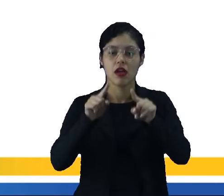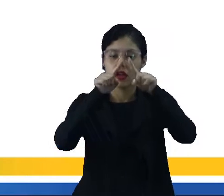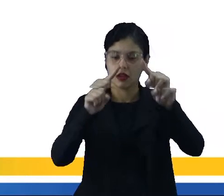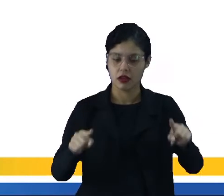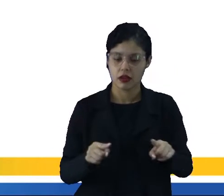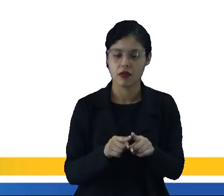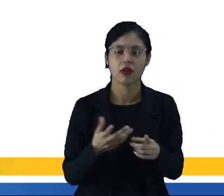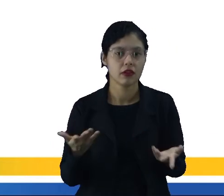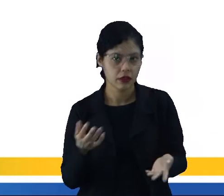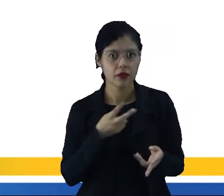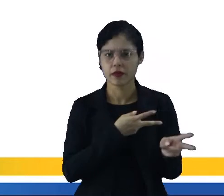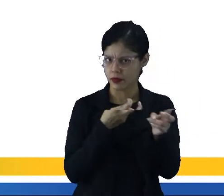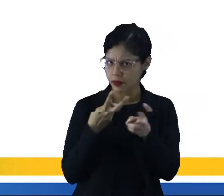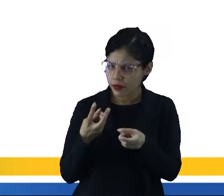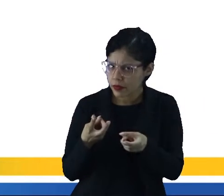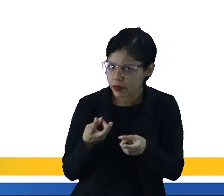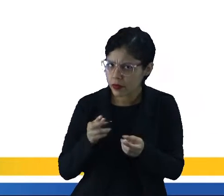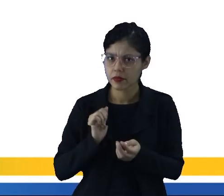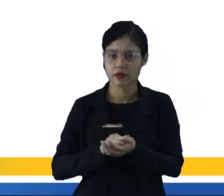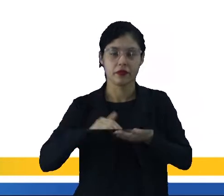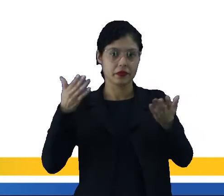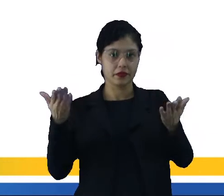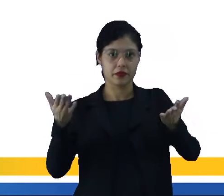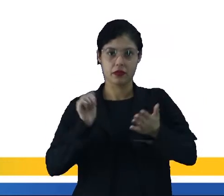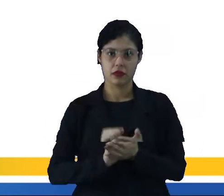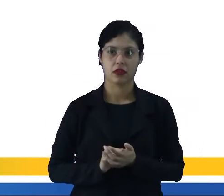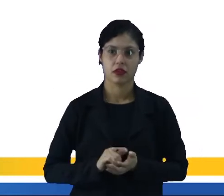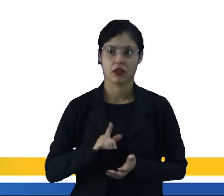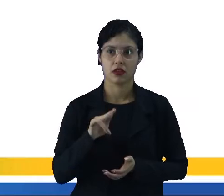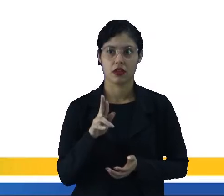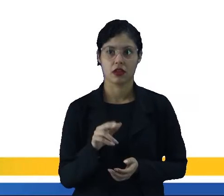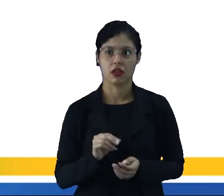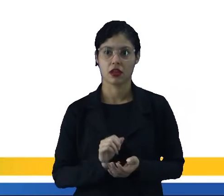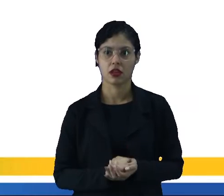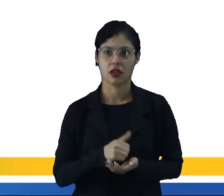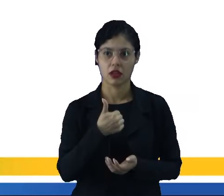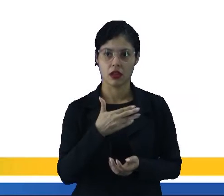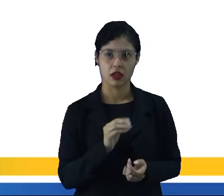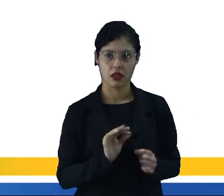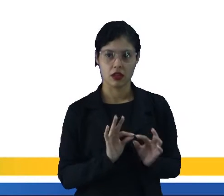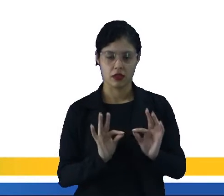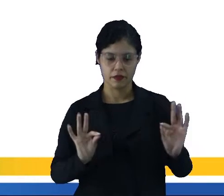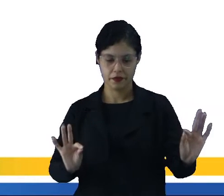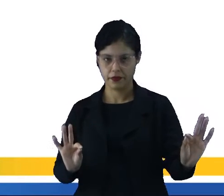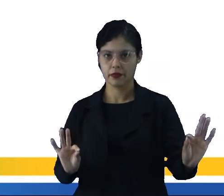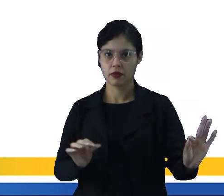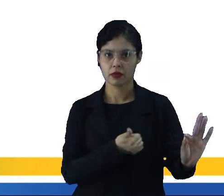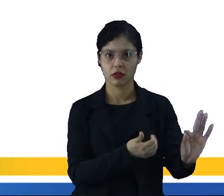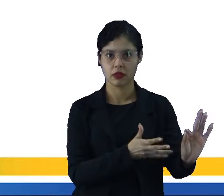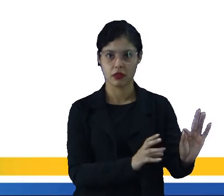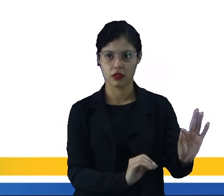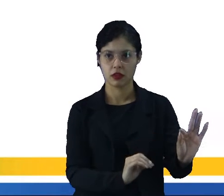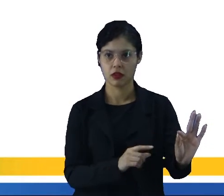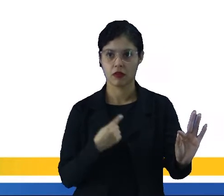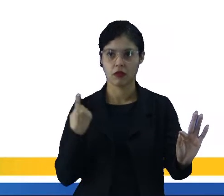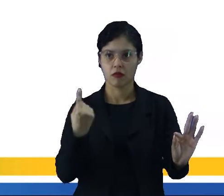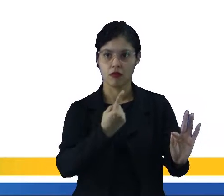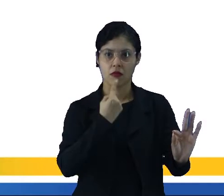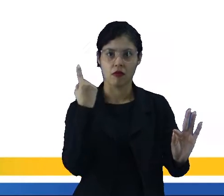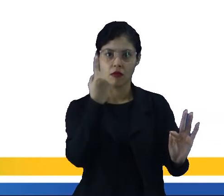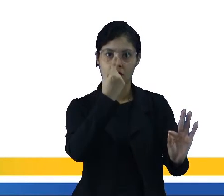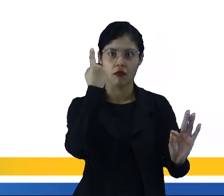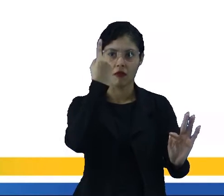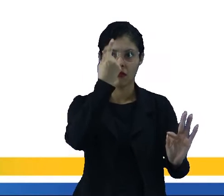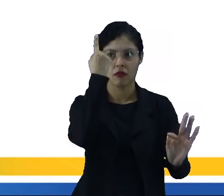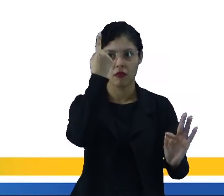seria a área de um triângulo perceberam então de lado 10 metros ó lado 10 m e altura da face